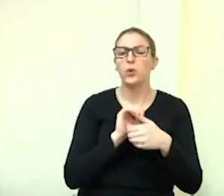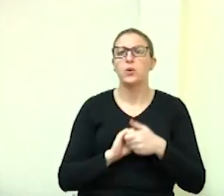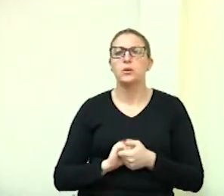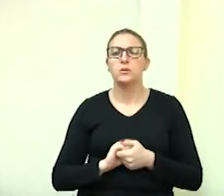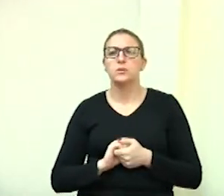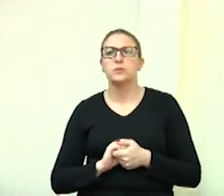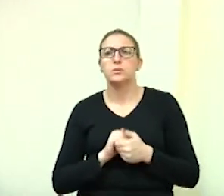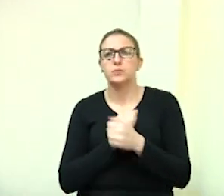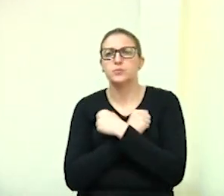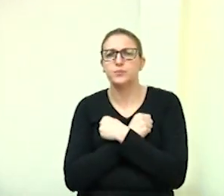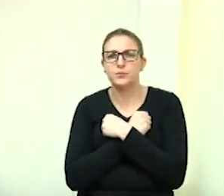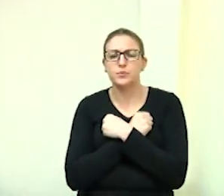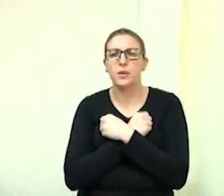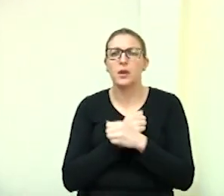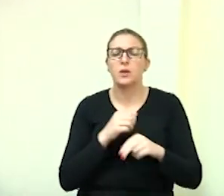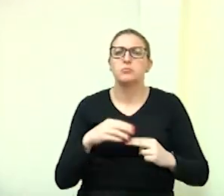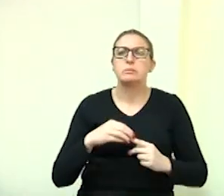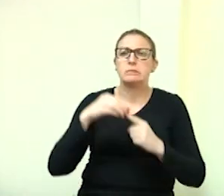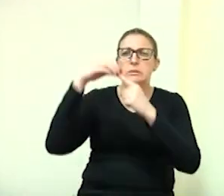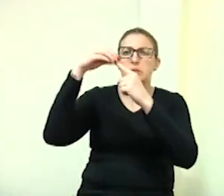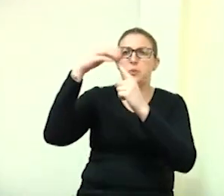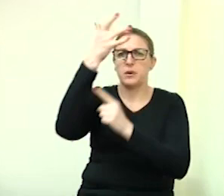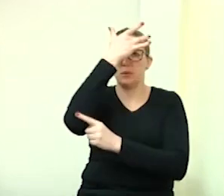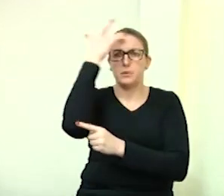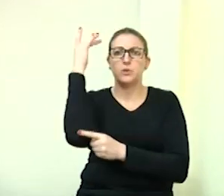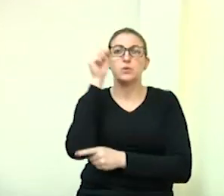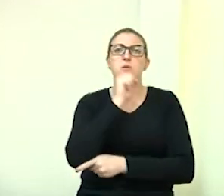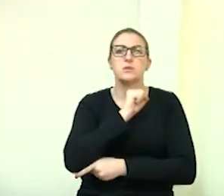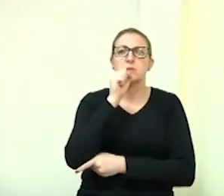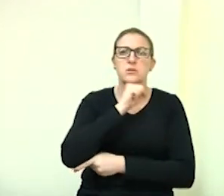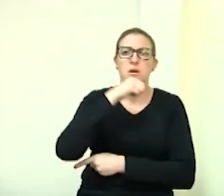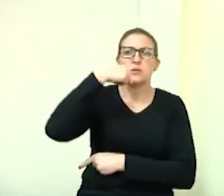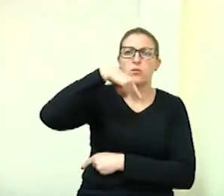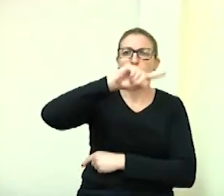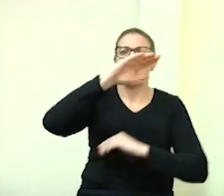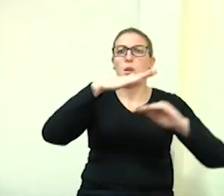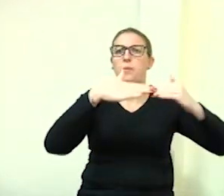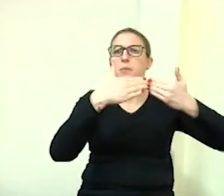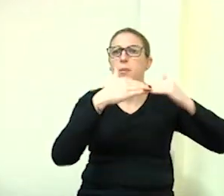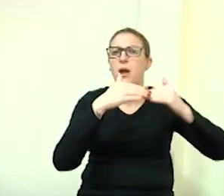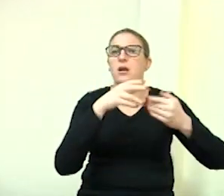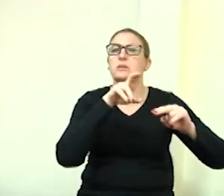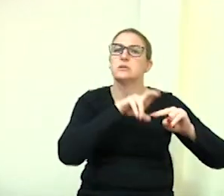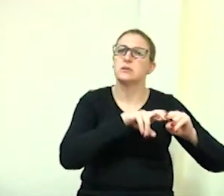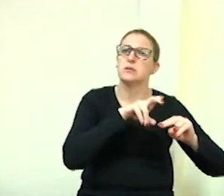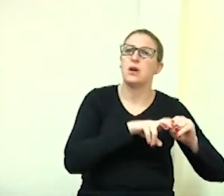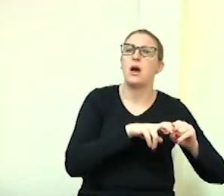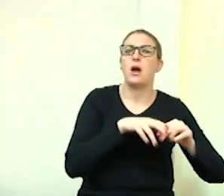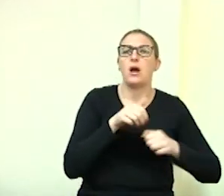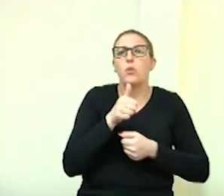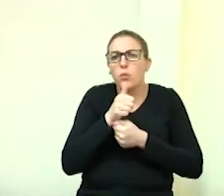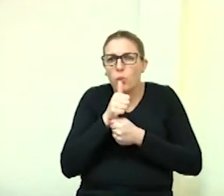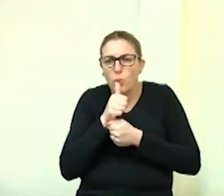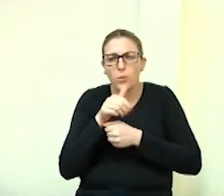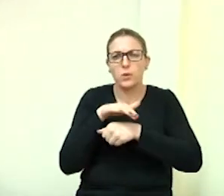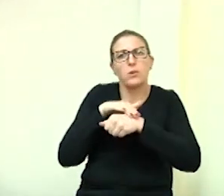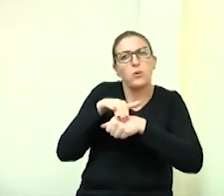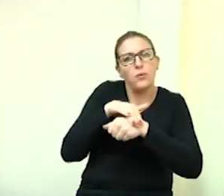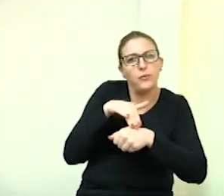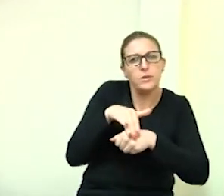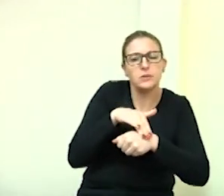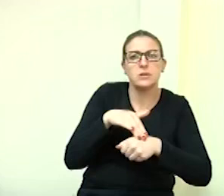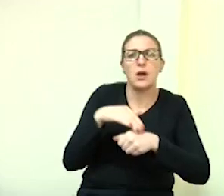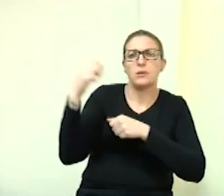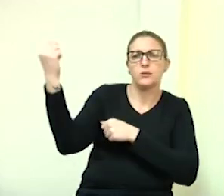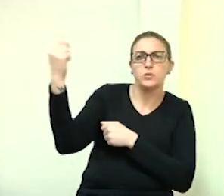principalmente pessoas de mais idade vão até a pracinha ali para pegar um sol conversar tomar um chimarrão e só que não tem banco para